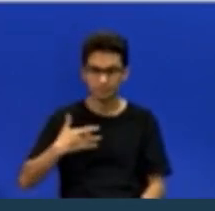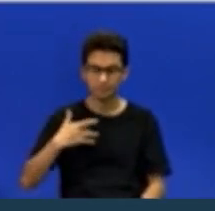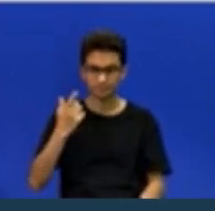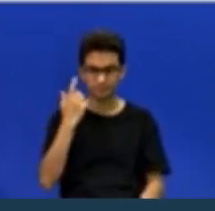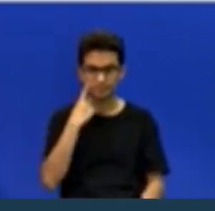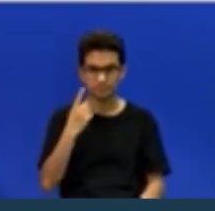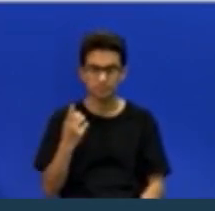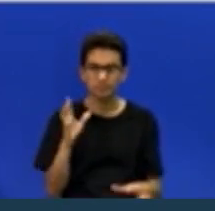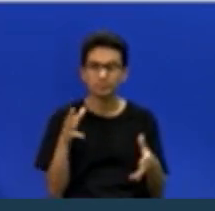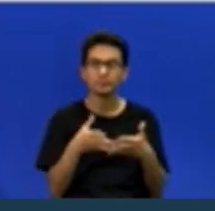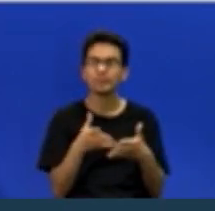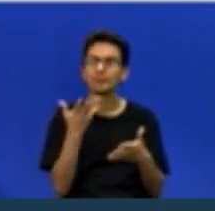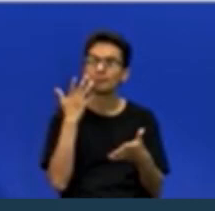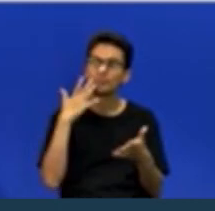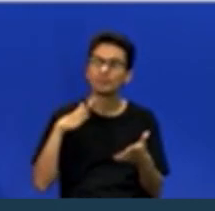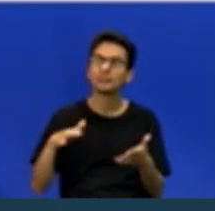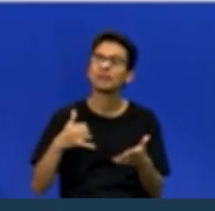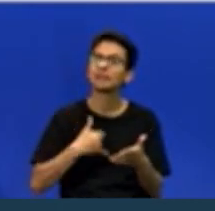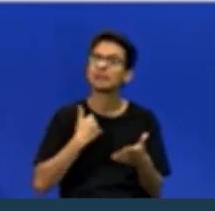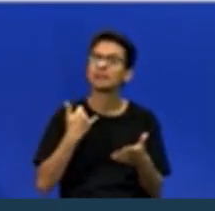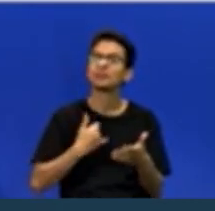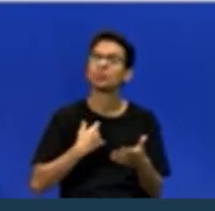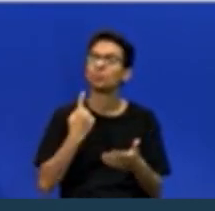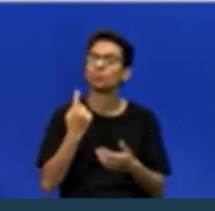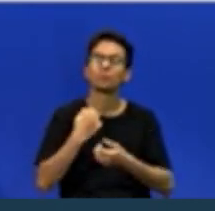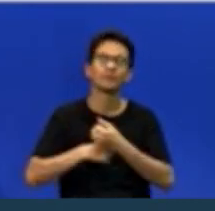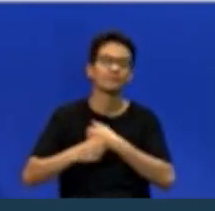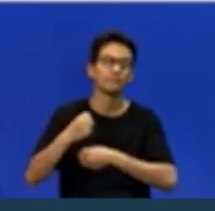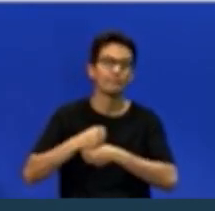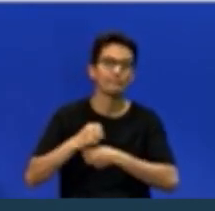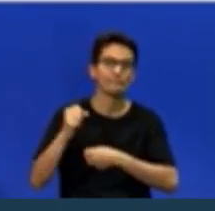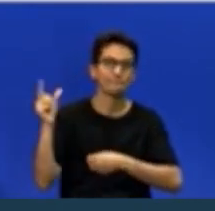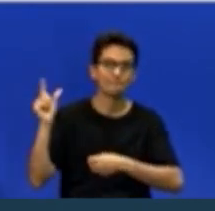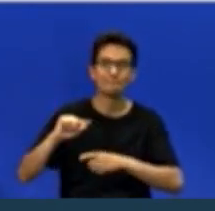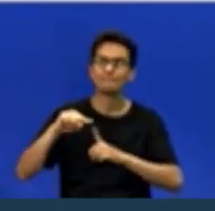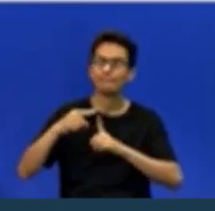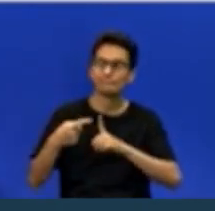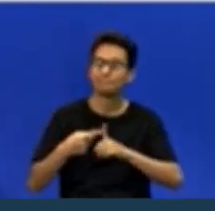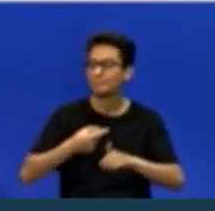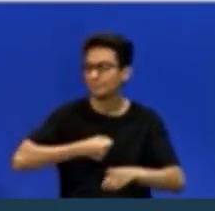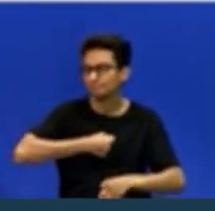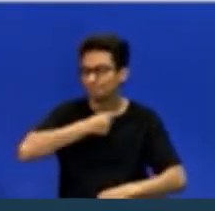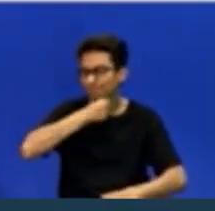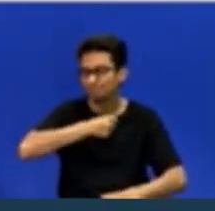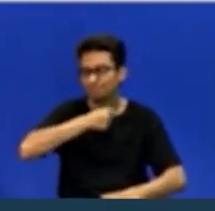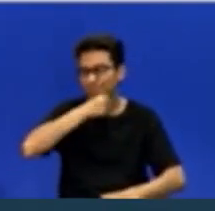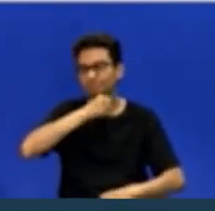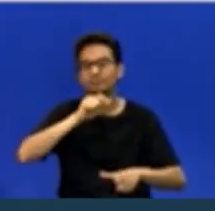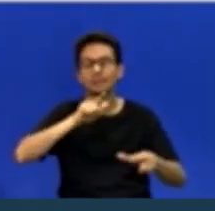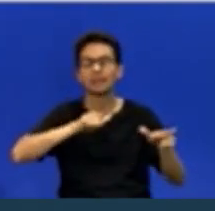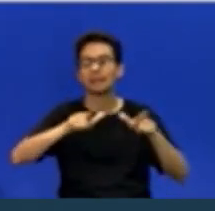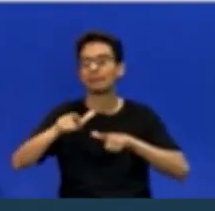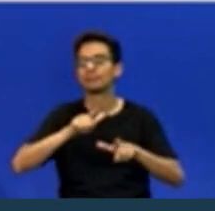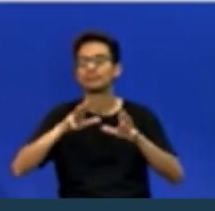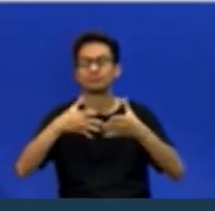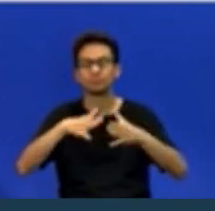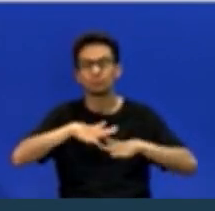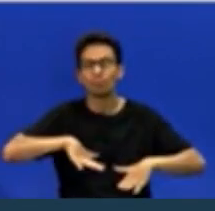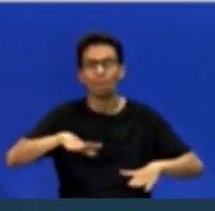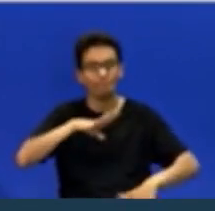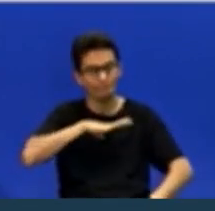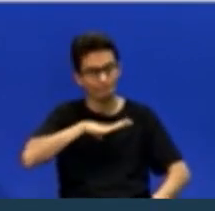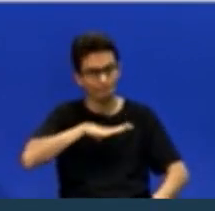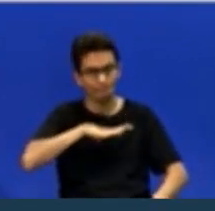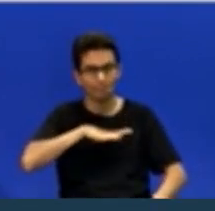por exemplo, são os de crianças com menos de 1 ano, as gestantes, os idosos, os trabalhadores urbanos e